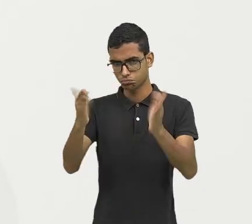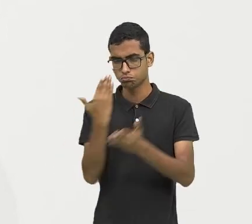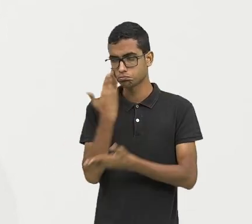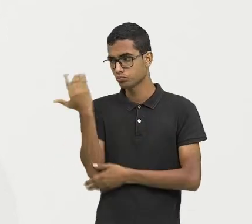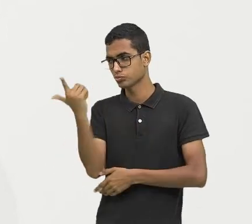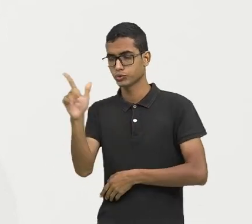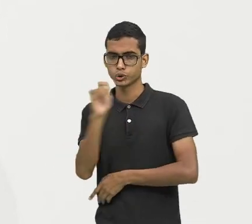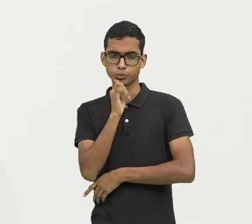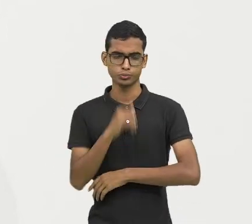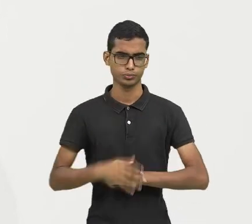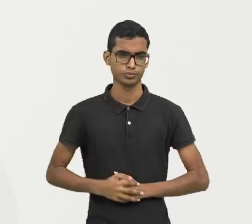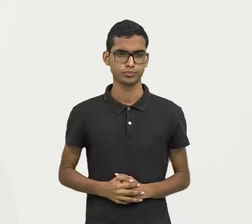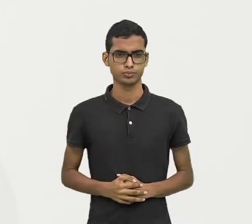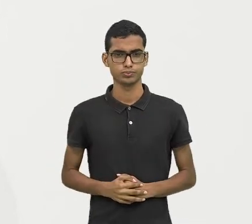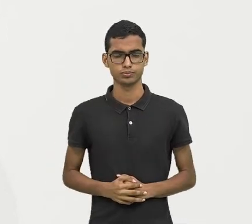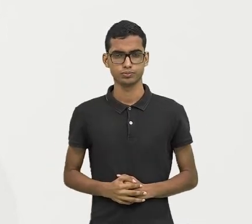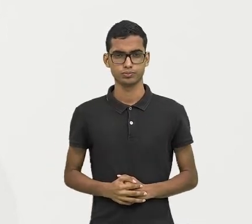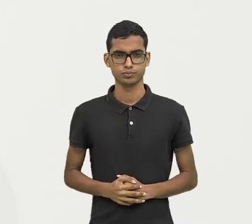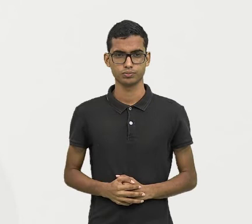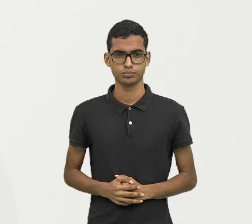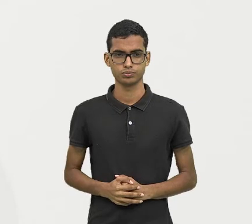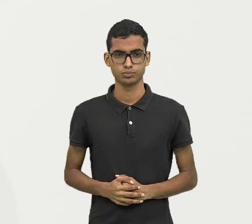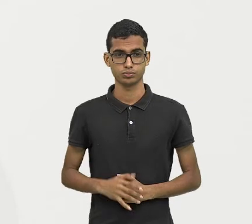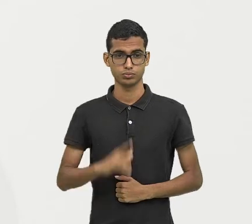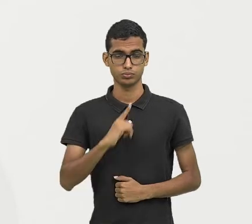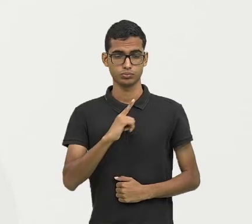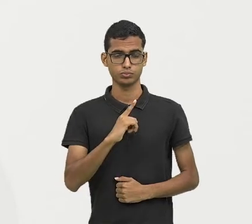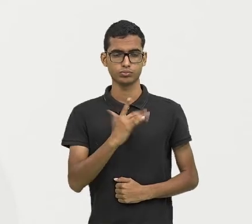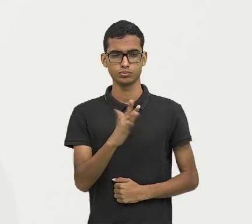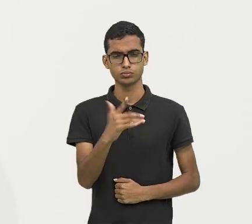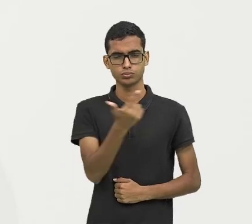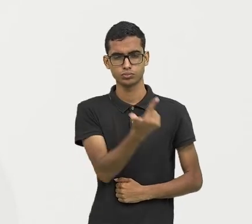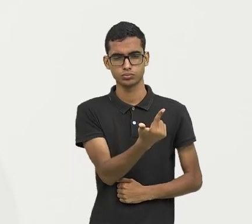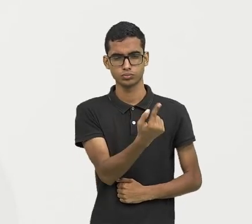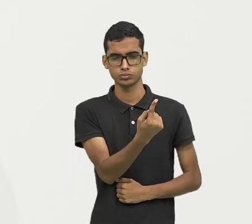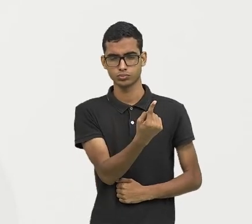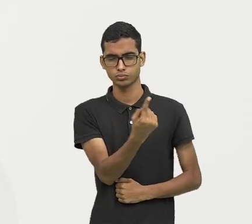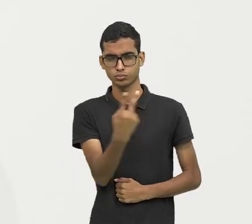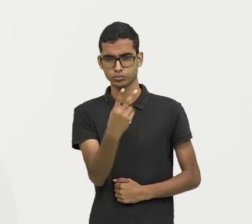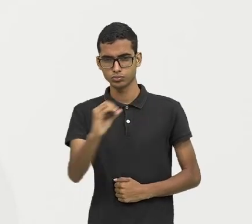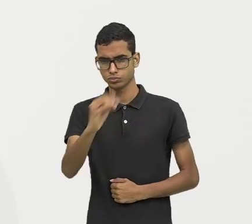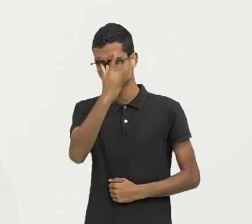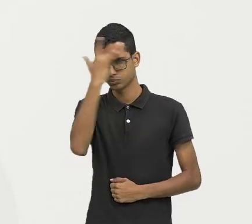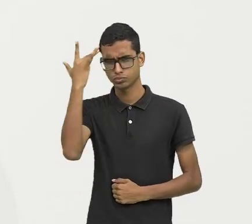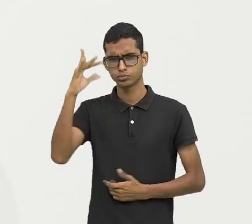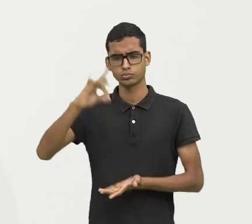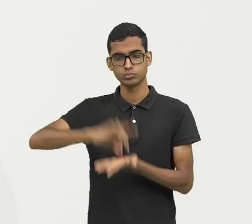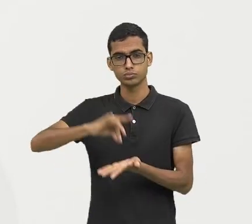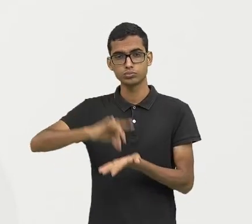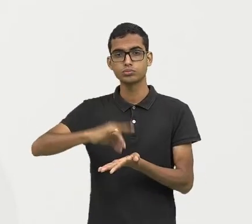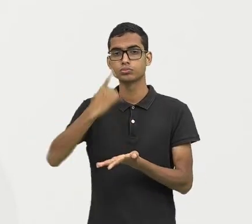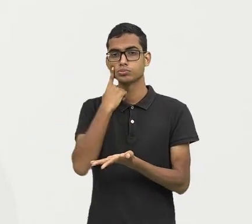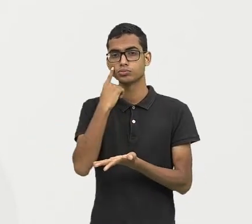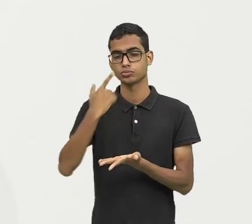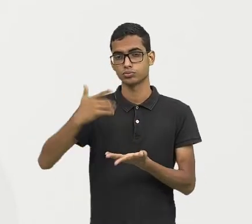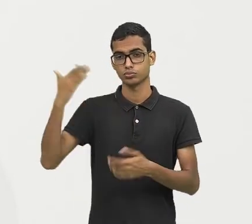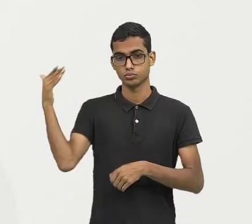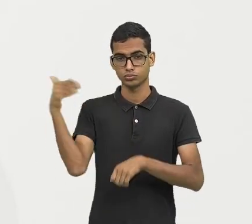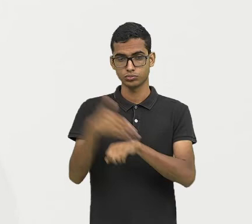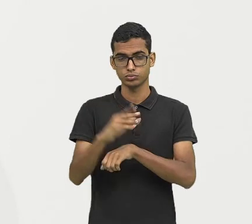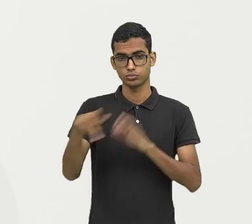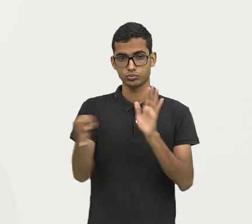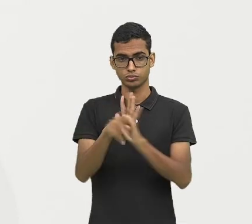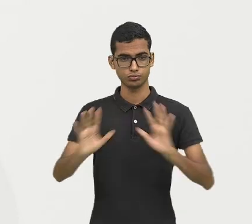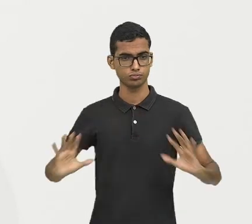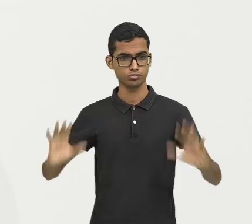outro exemplo? Olha só. Havia 120 pessoas confirmadas para o evento. Olha